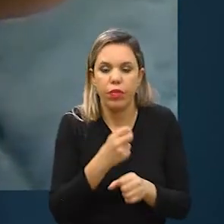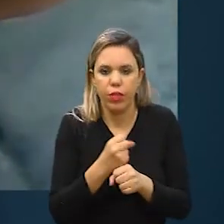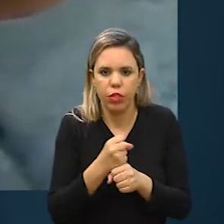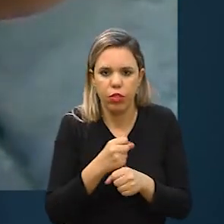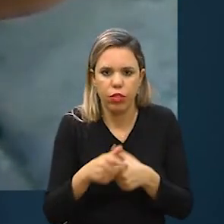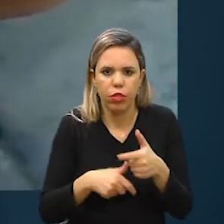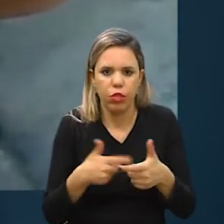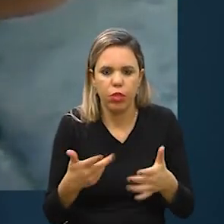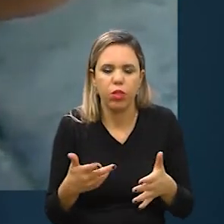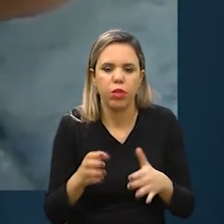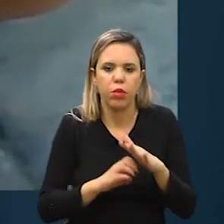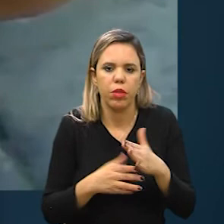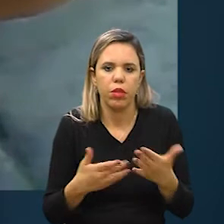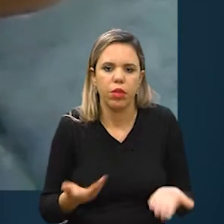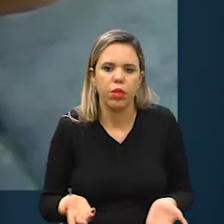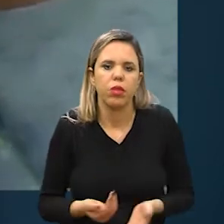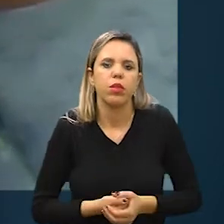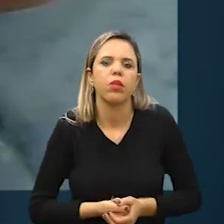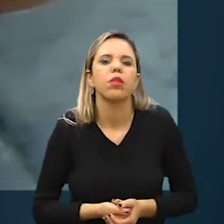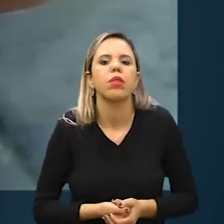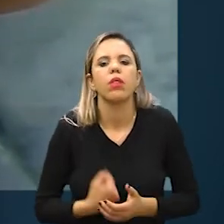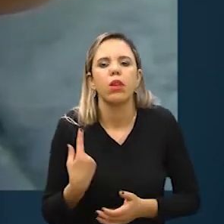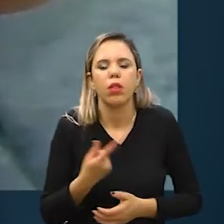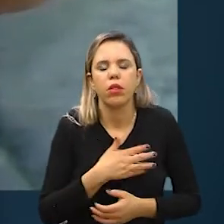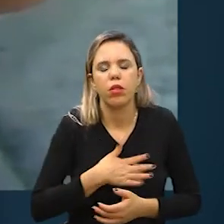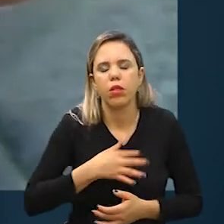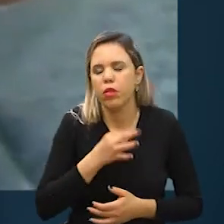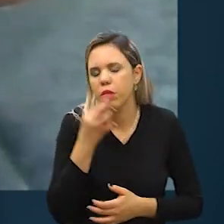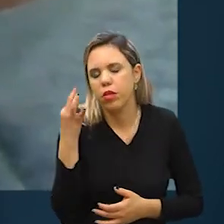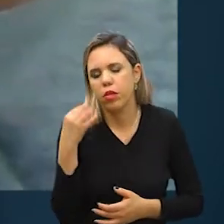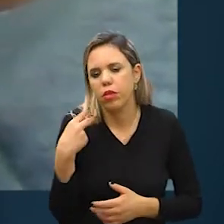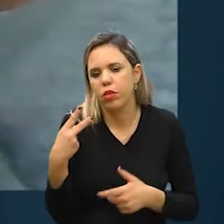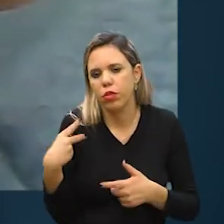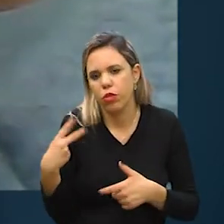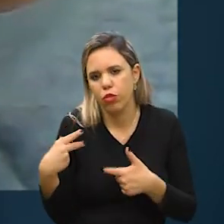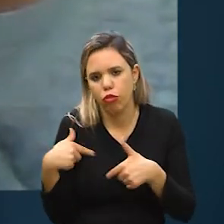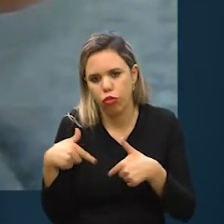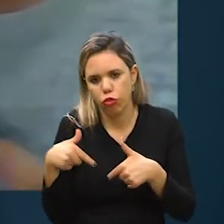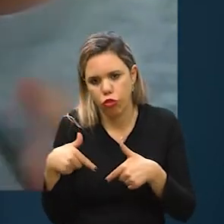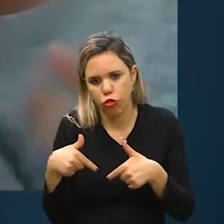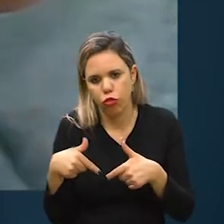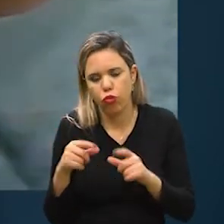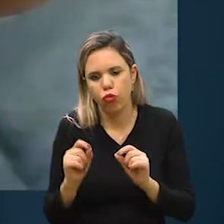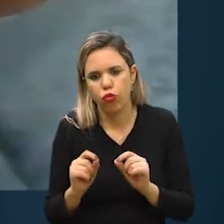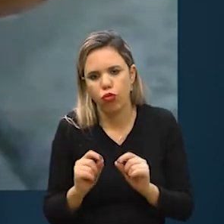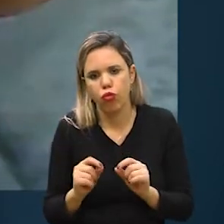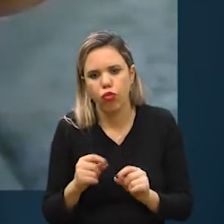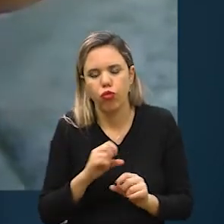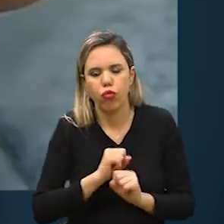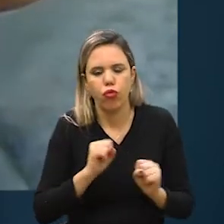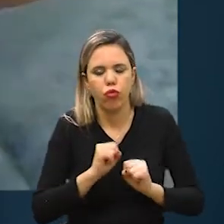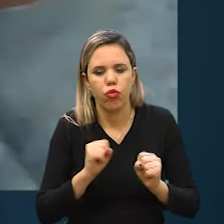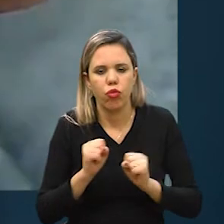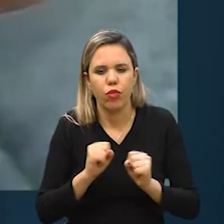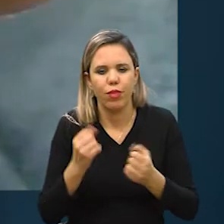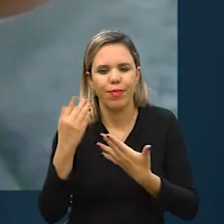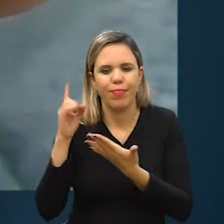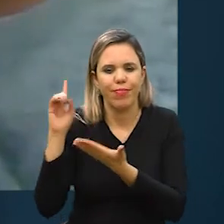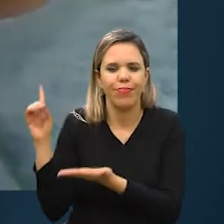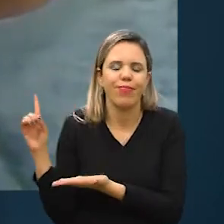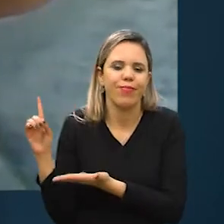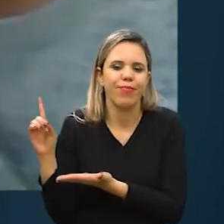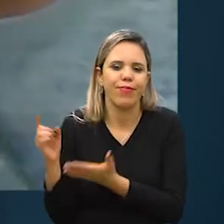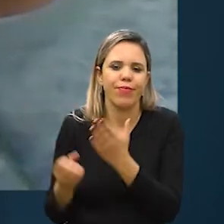20 anos de franquias. Isso para nós é gratificante. Nós trabalhamos com o que amamos e, graças a